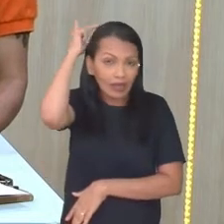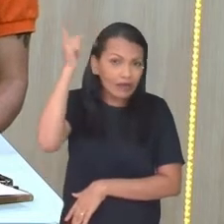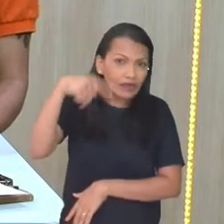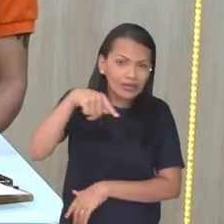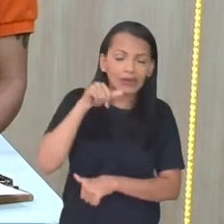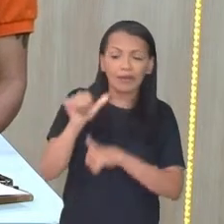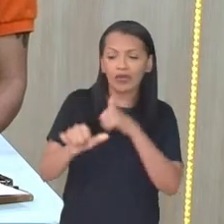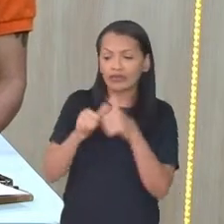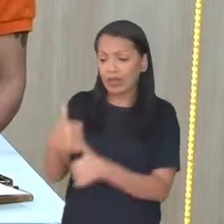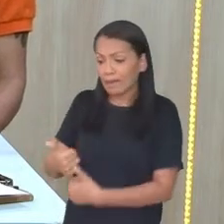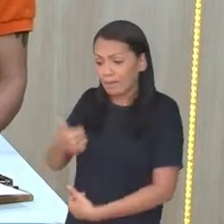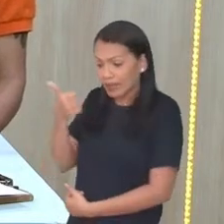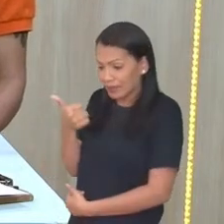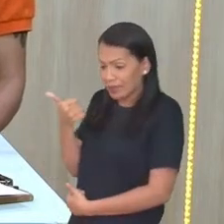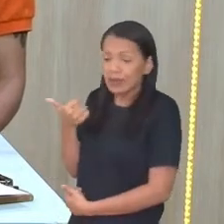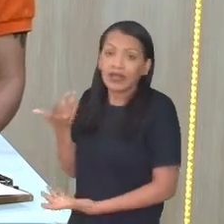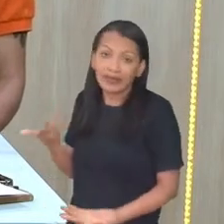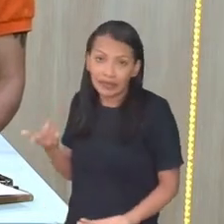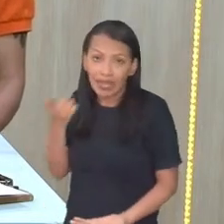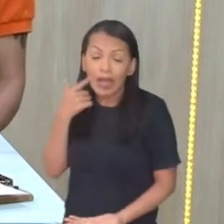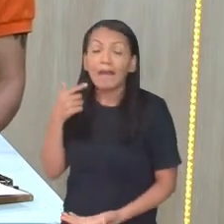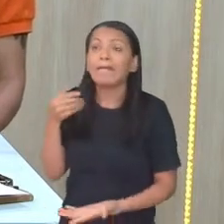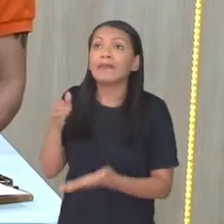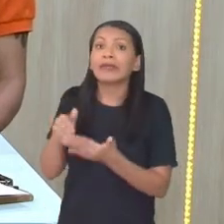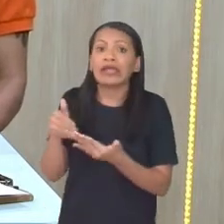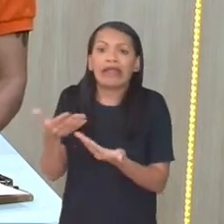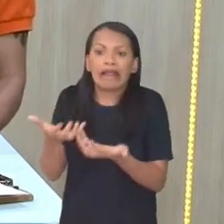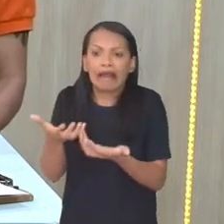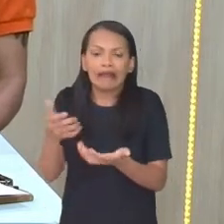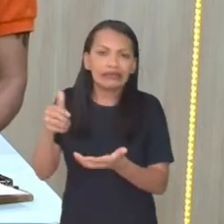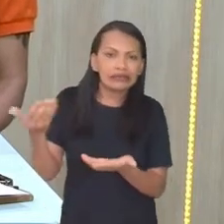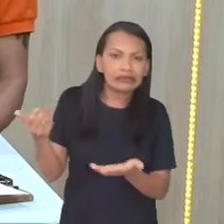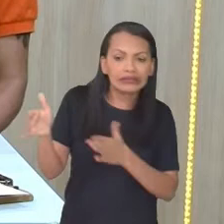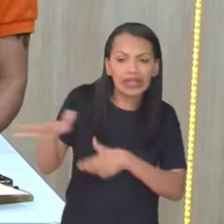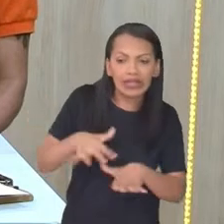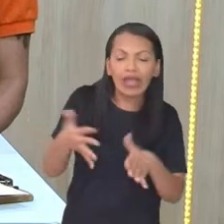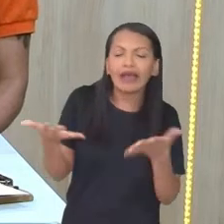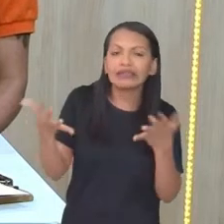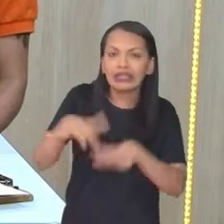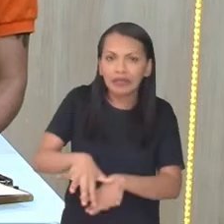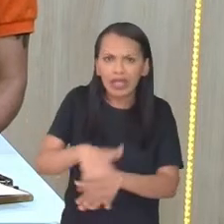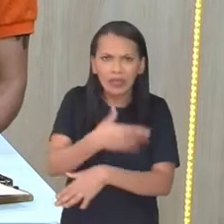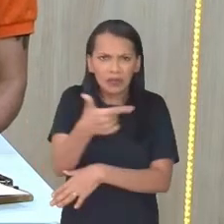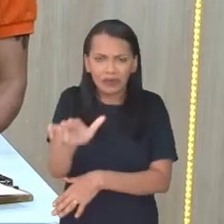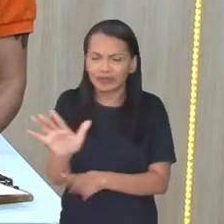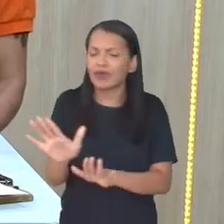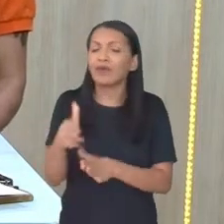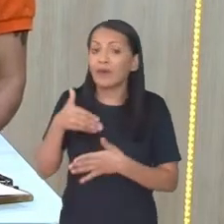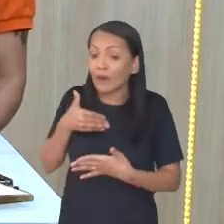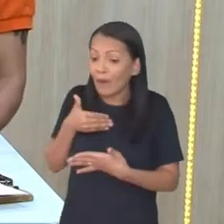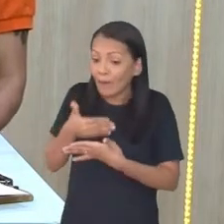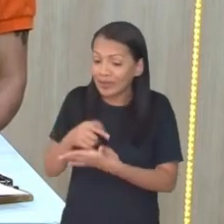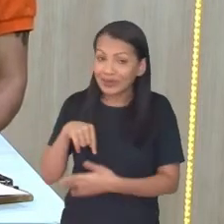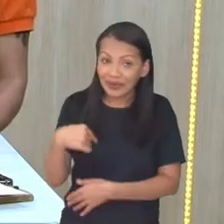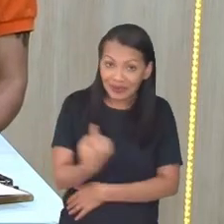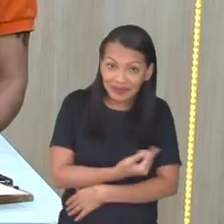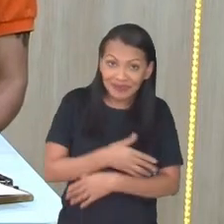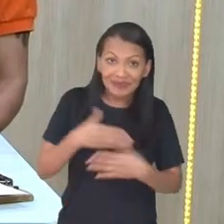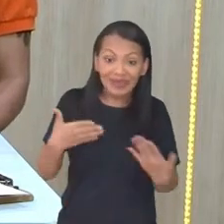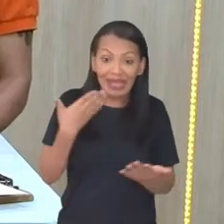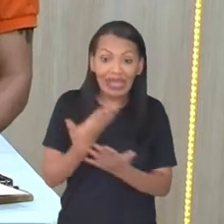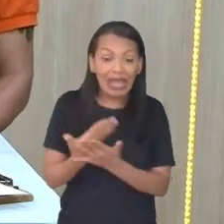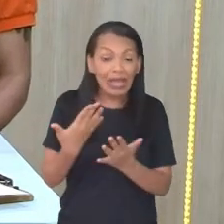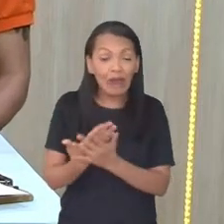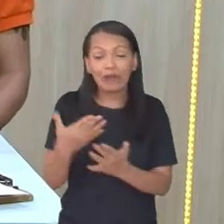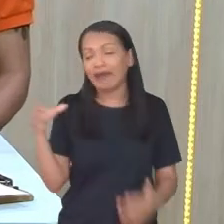modificar primeiro, não exigir a acessibilidade do outro. Você primeiro começa com você, começa com a gente. Minha gente, a aula